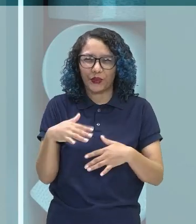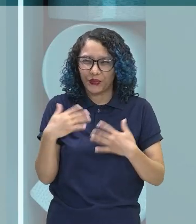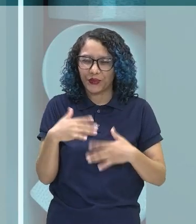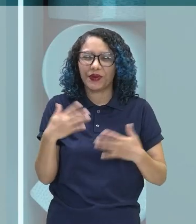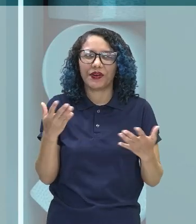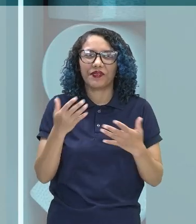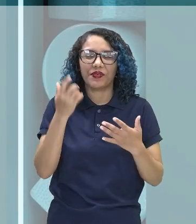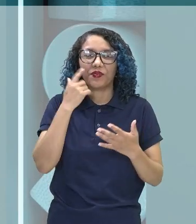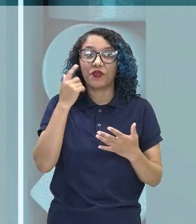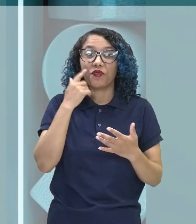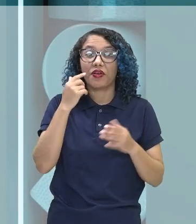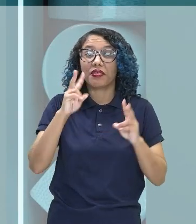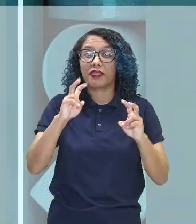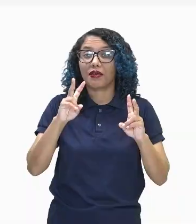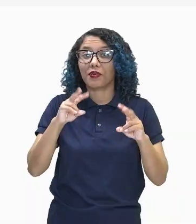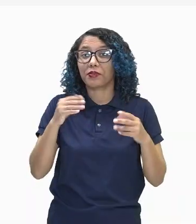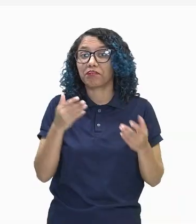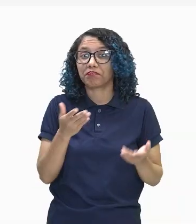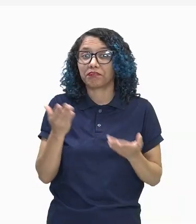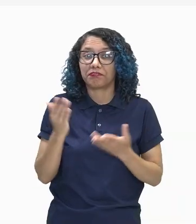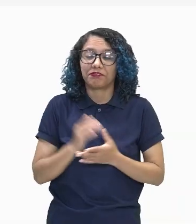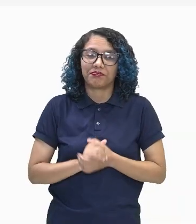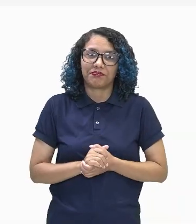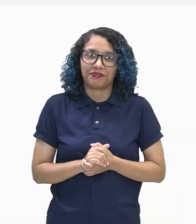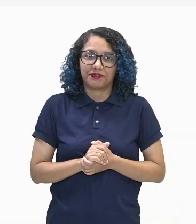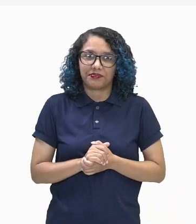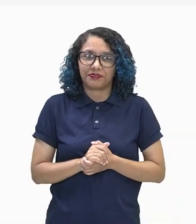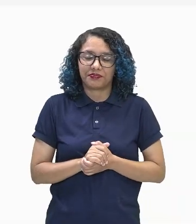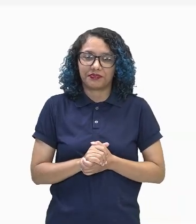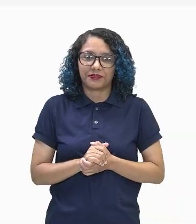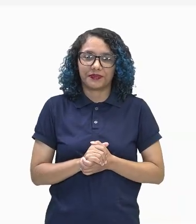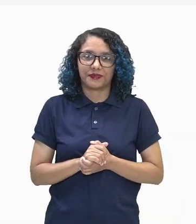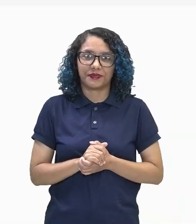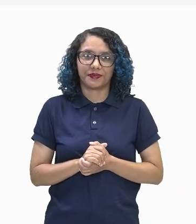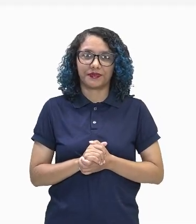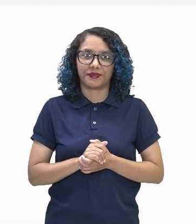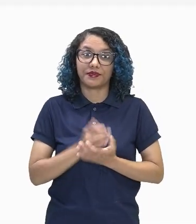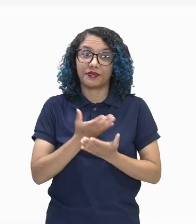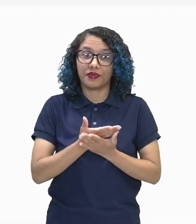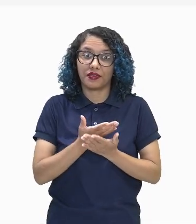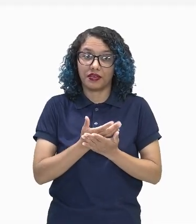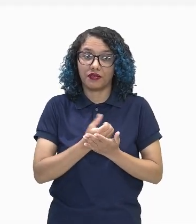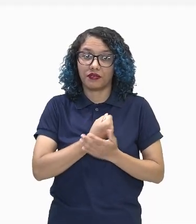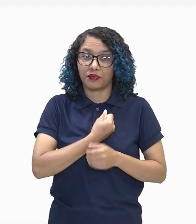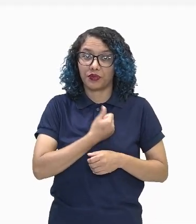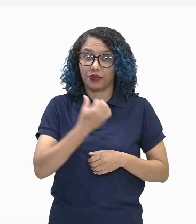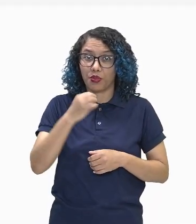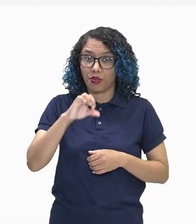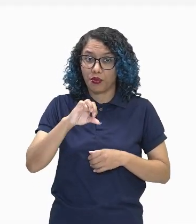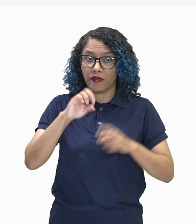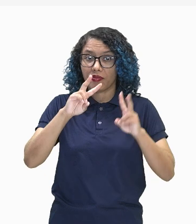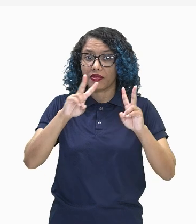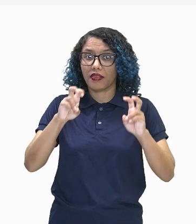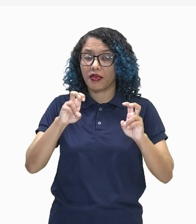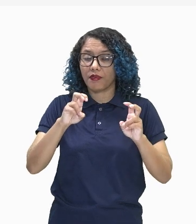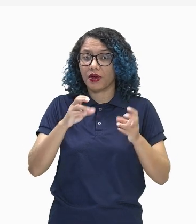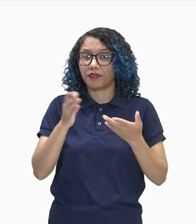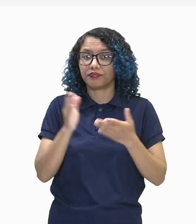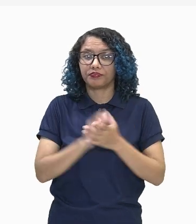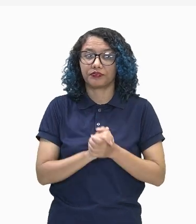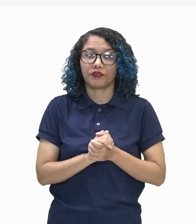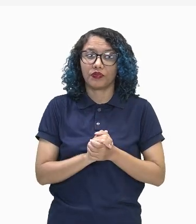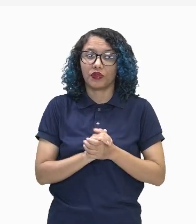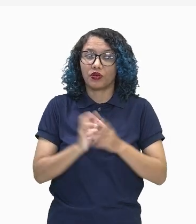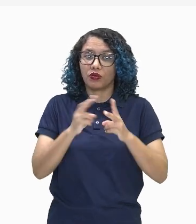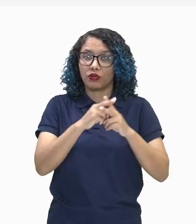ver qual será a nossa aula de hoje? Muito bem, hoje é a nossa aula 9, o nosso objeto de